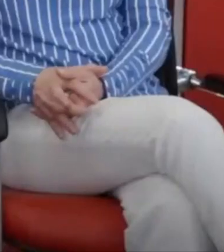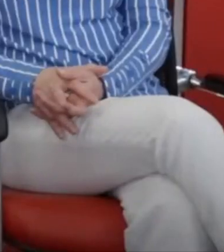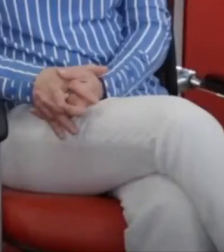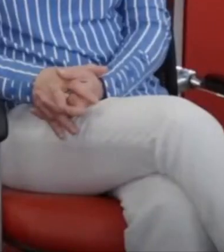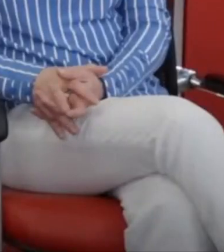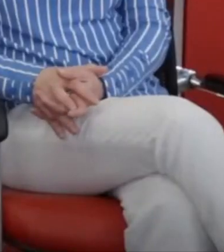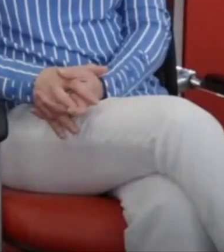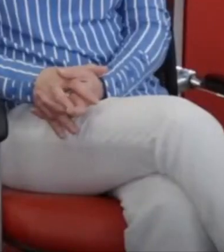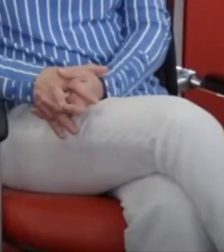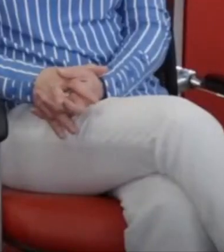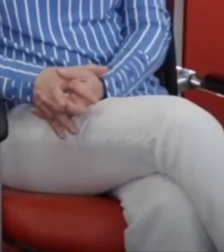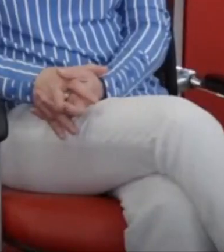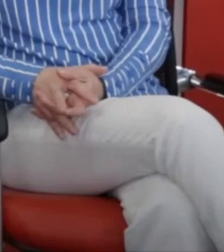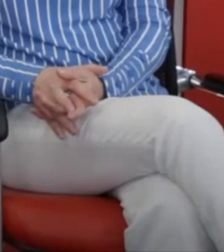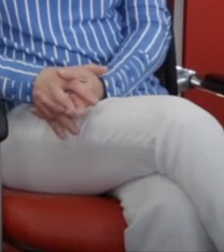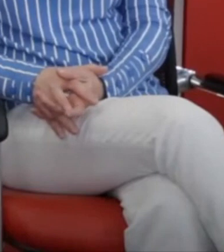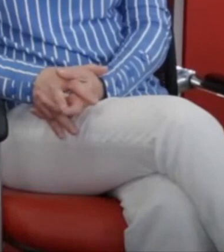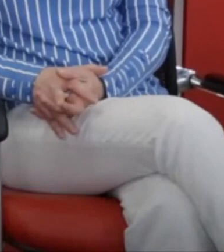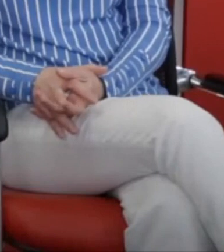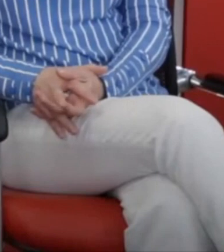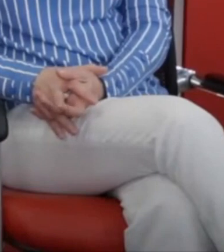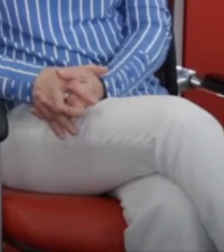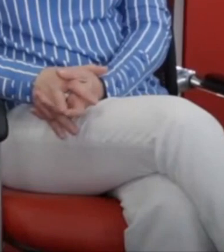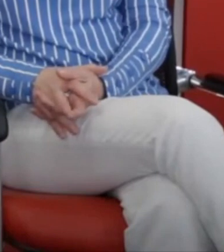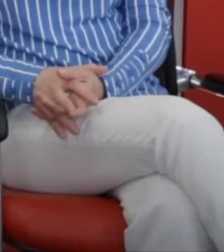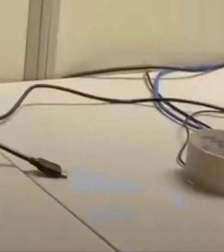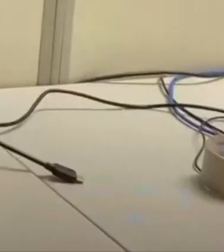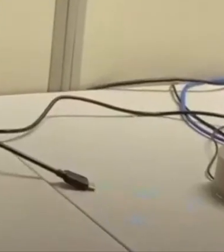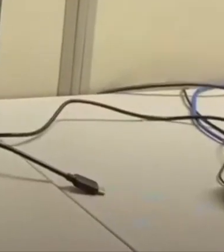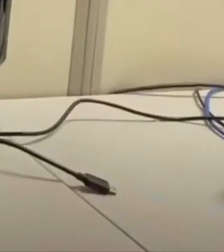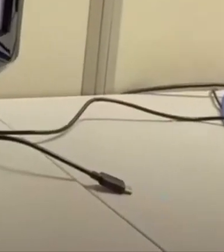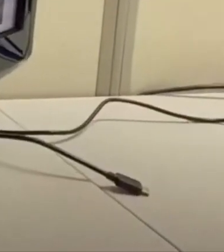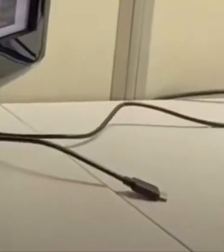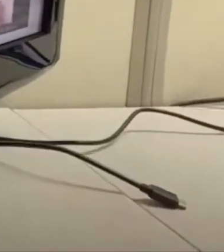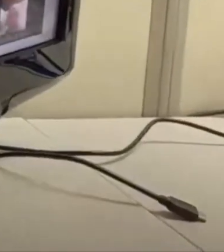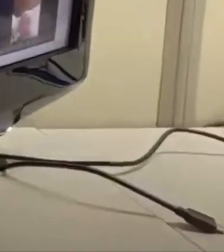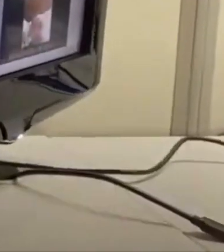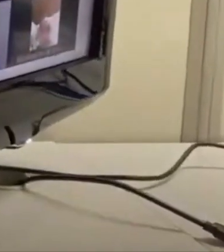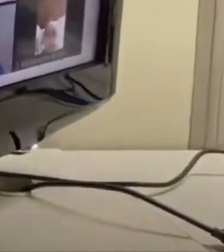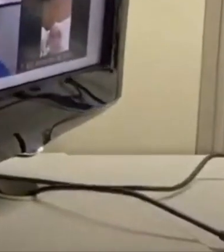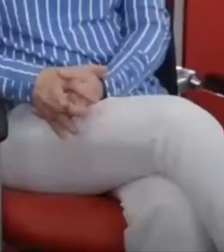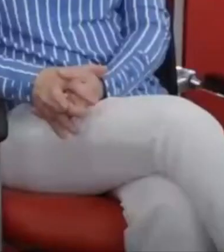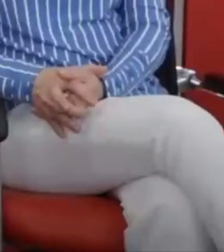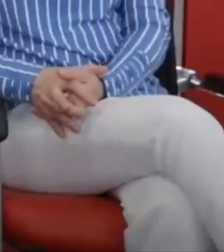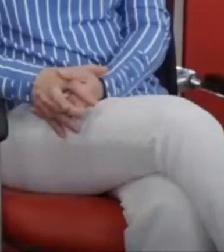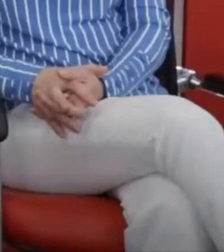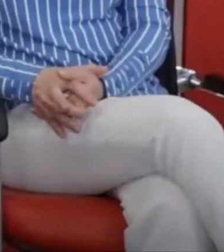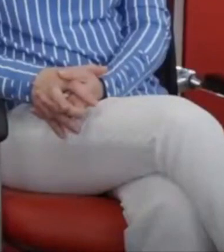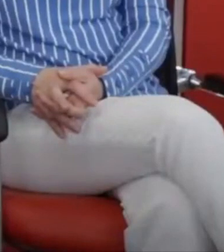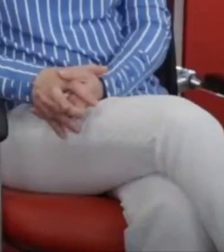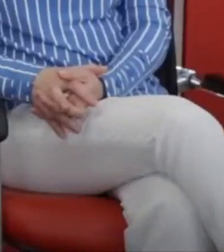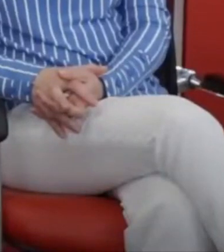da gente. Ou seja, nós ficamos quase 14 meses sem poder sair de casa e fizemos muitas reuniões da executiva, do